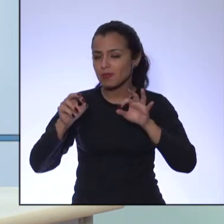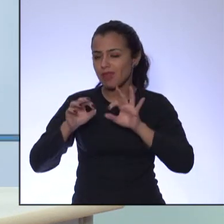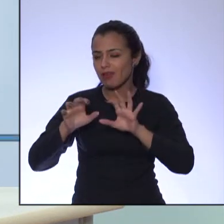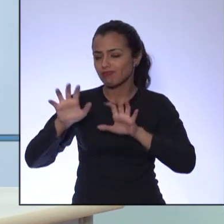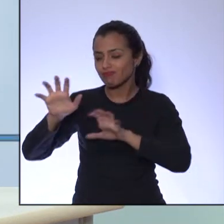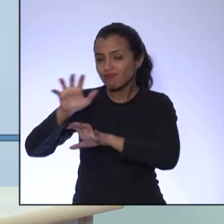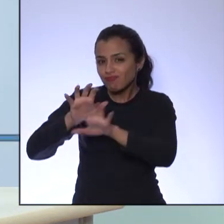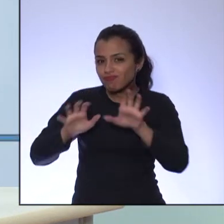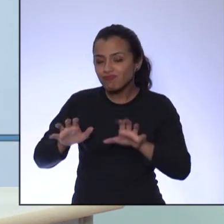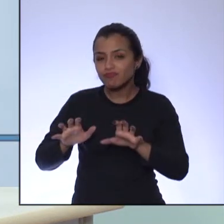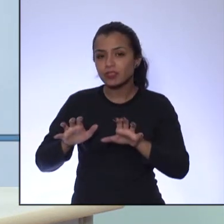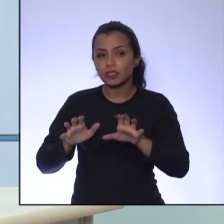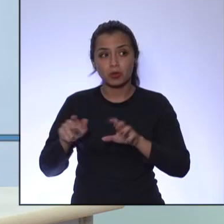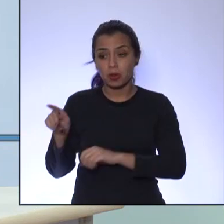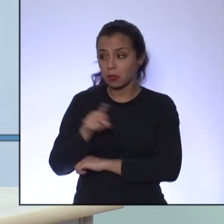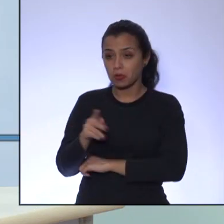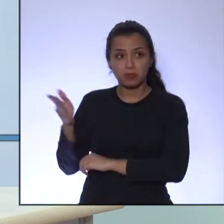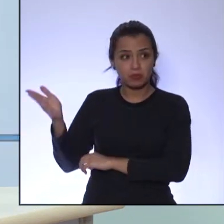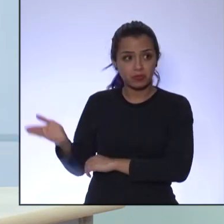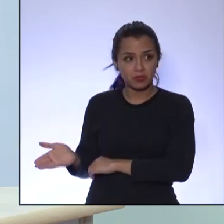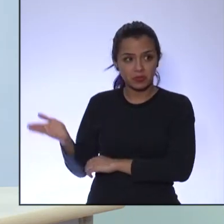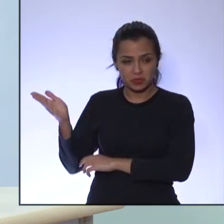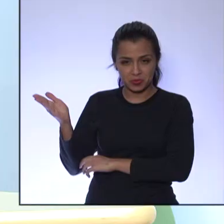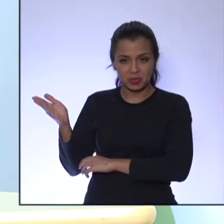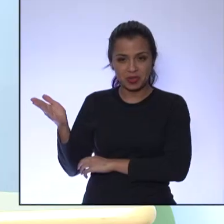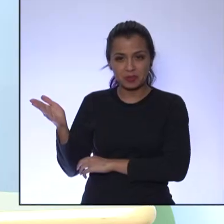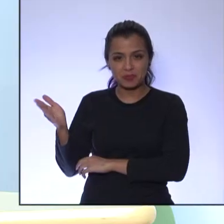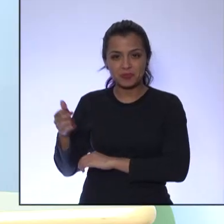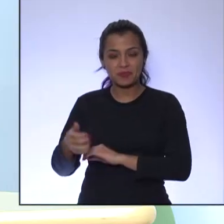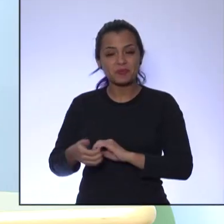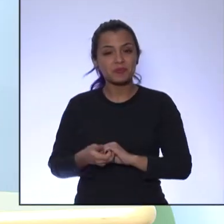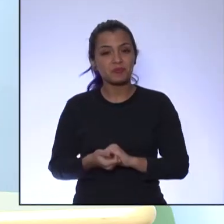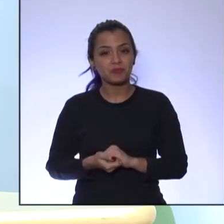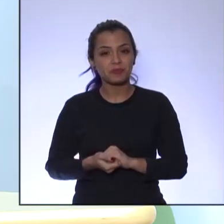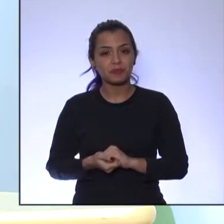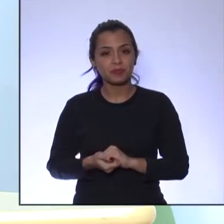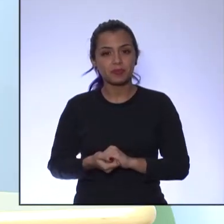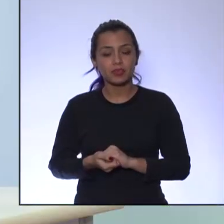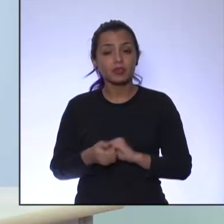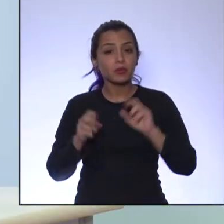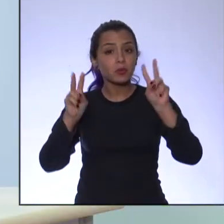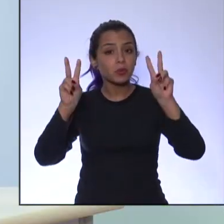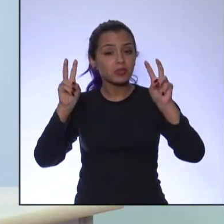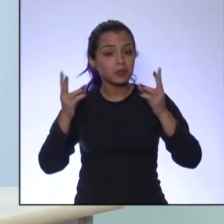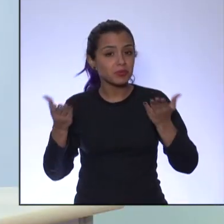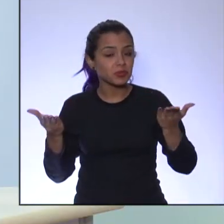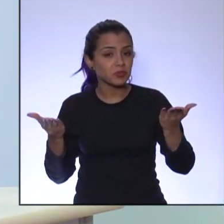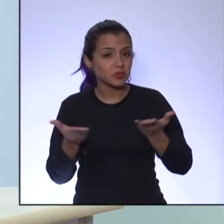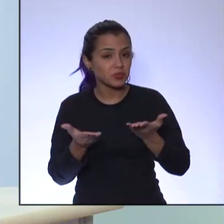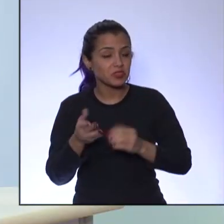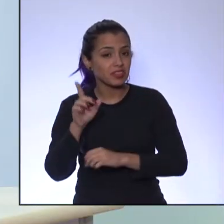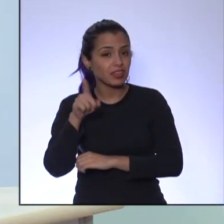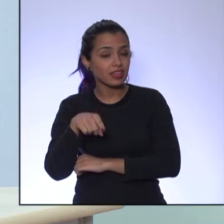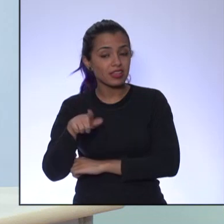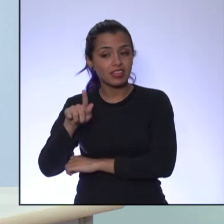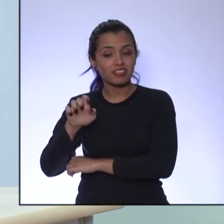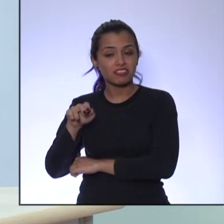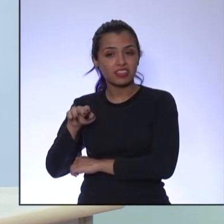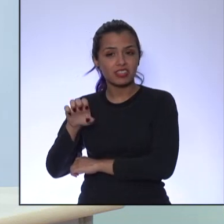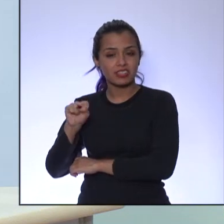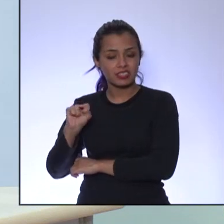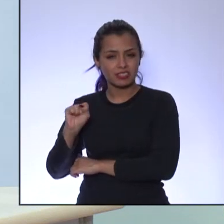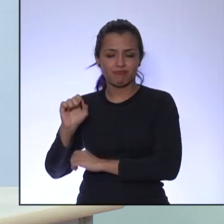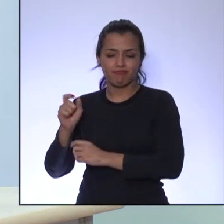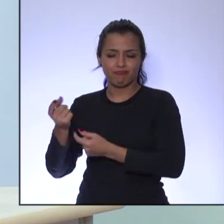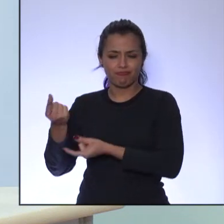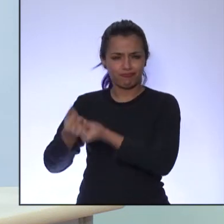com a professora Milene, da equipe Coped. O tema da aula, será sobre a gênese geoeconômica